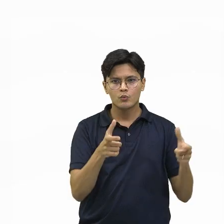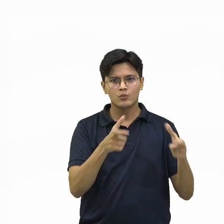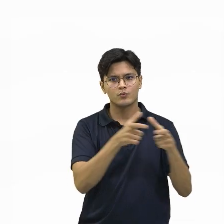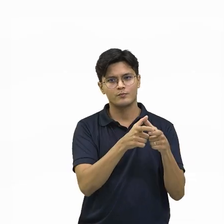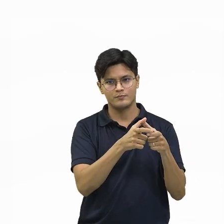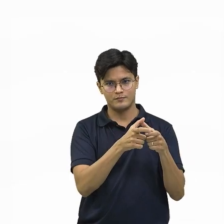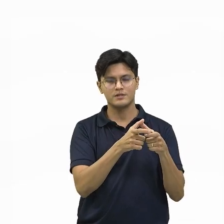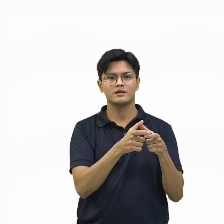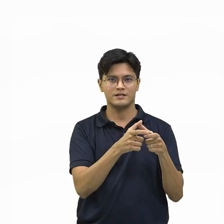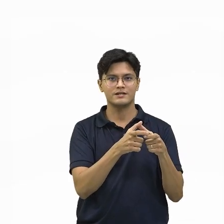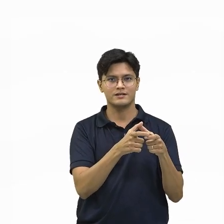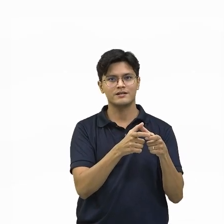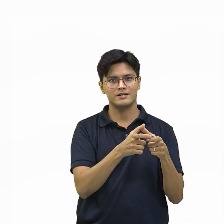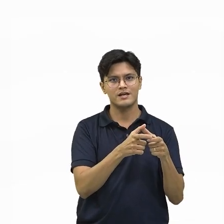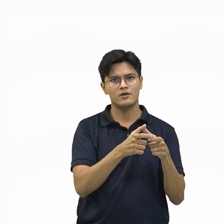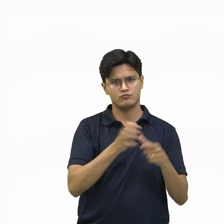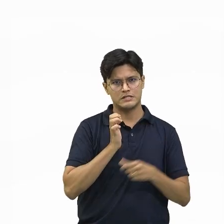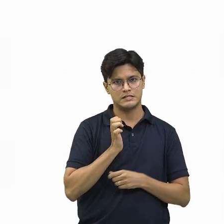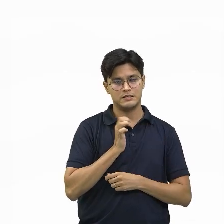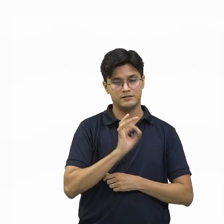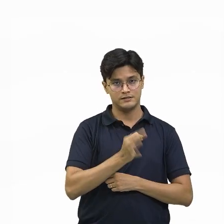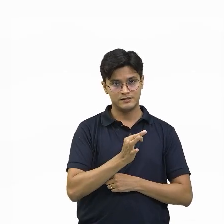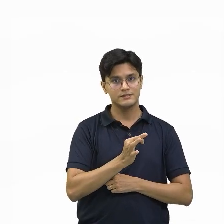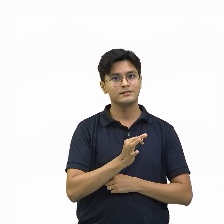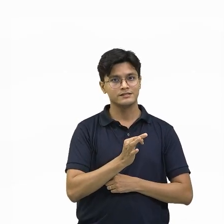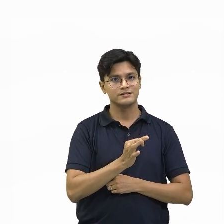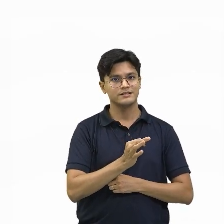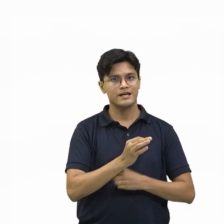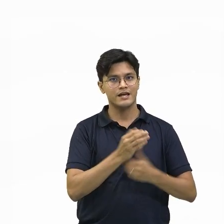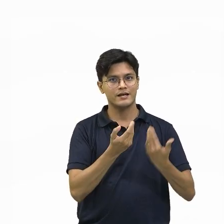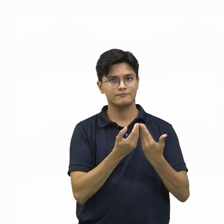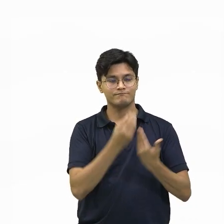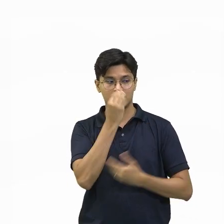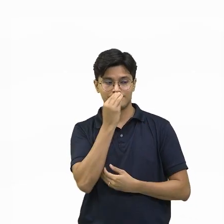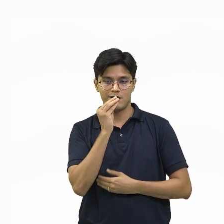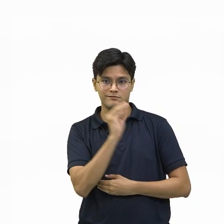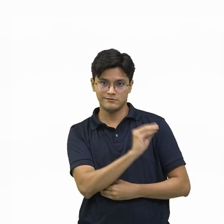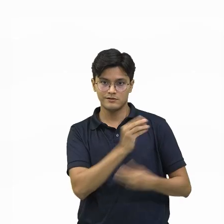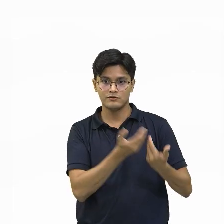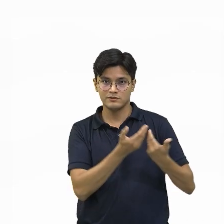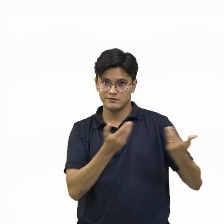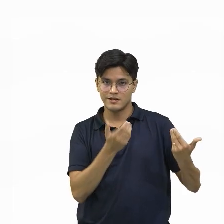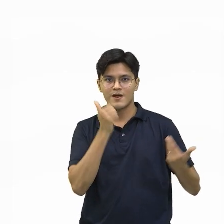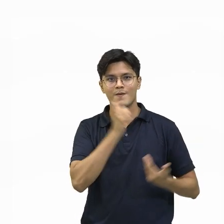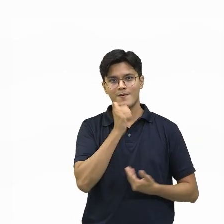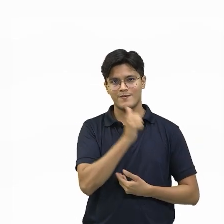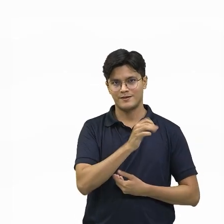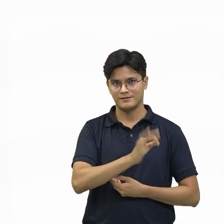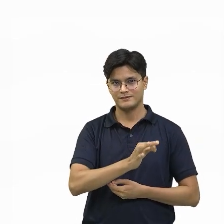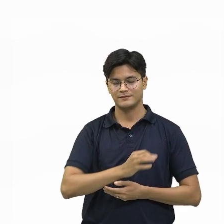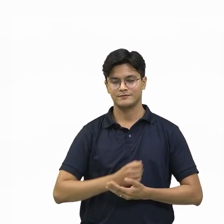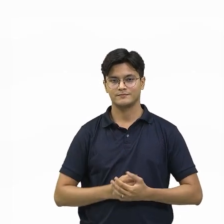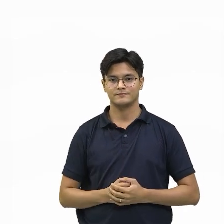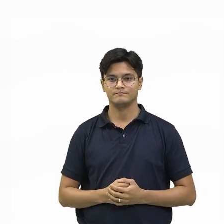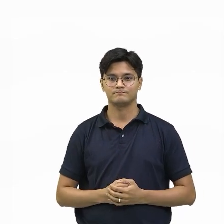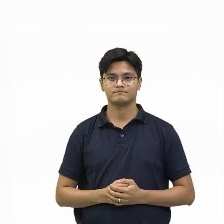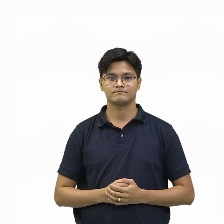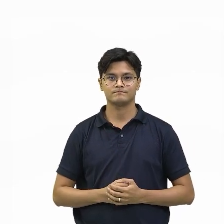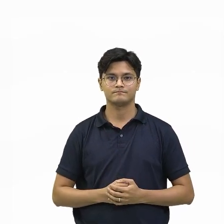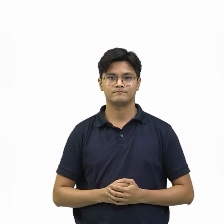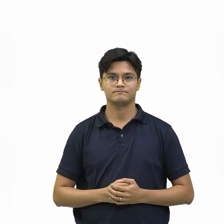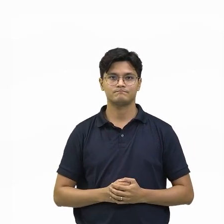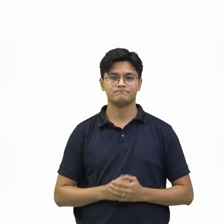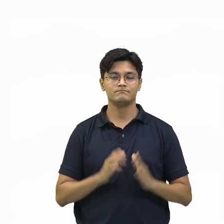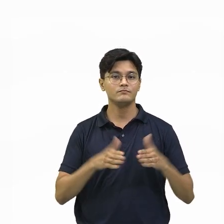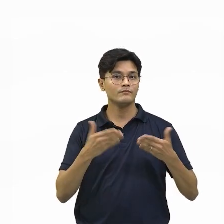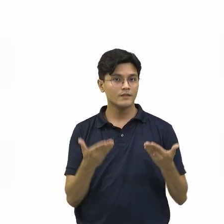mais abastada da sociedade e excluindo totalmente as mulheres desse processo. Então,